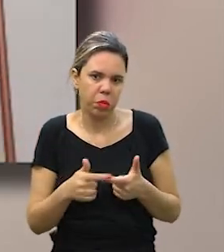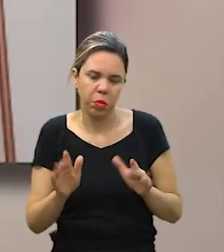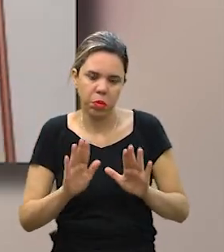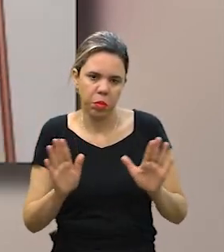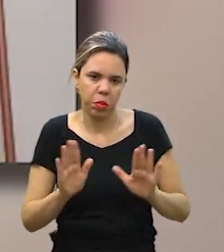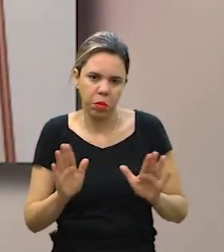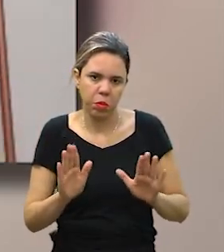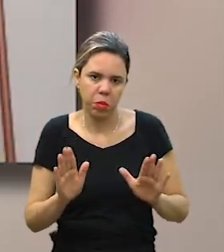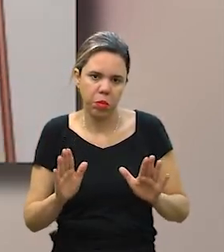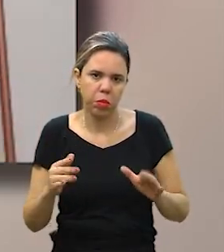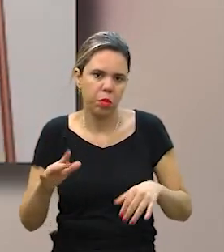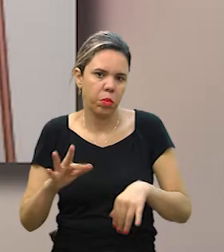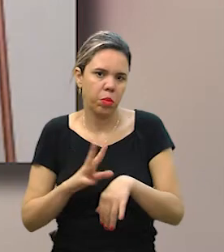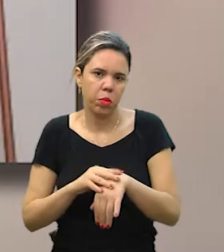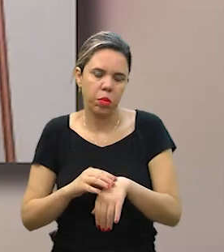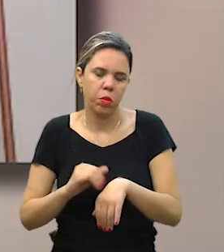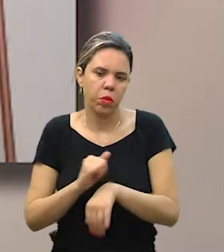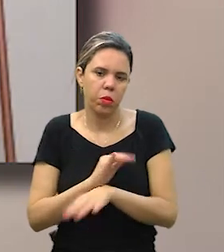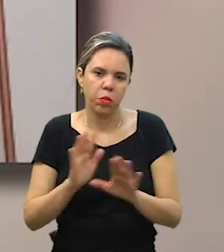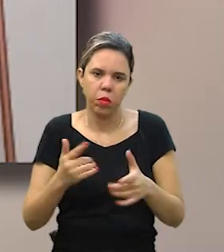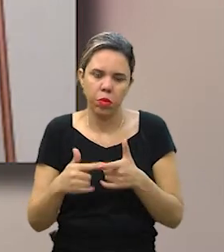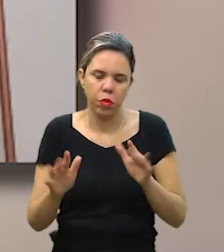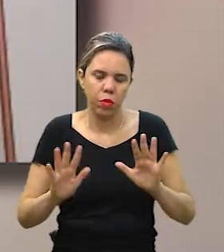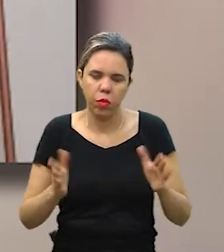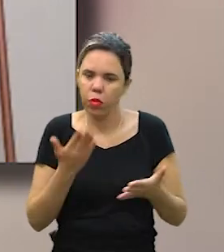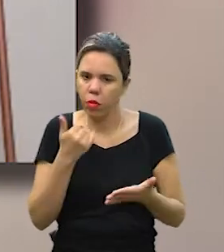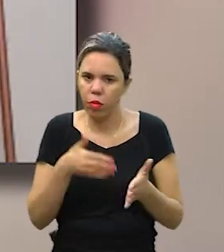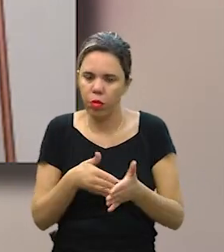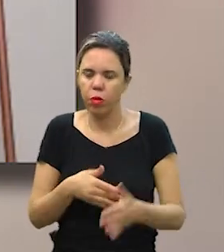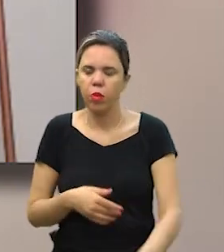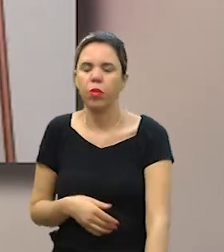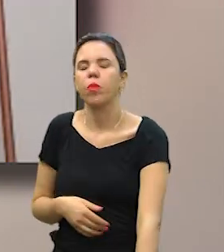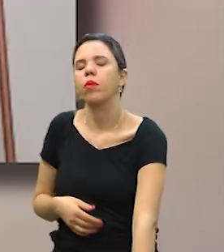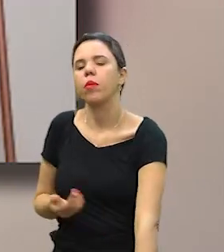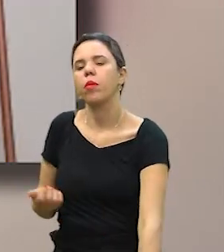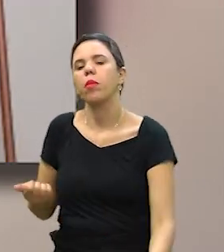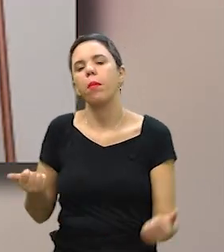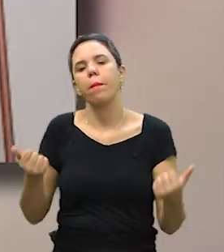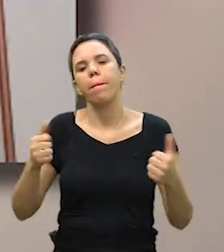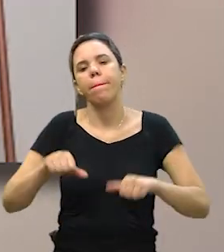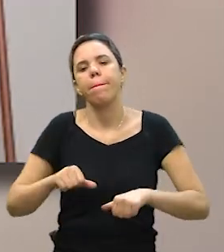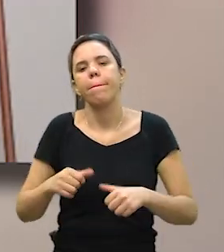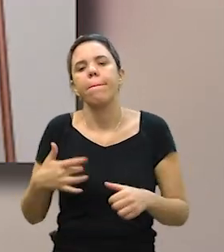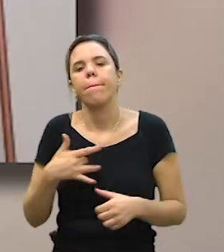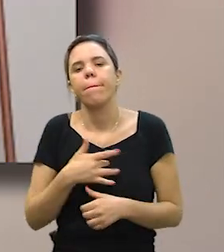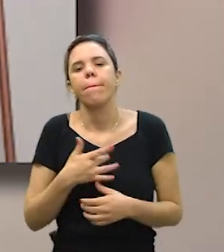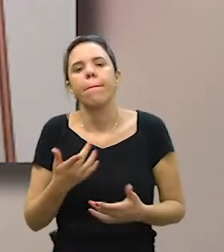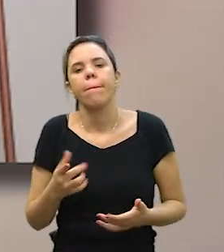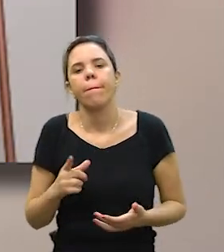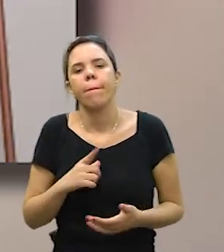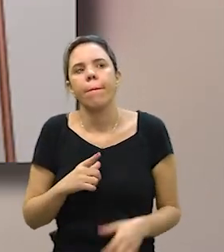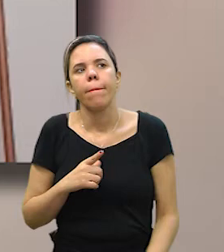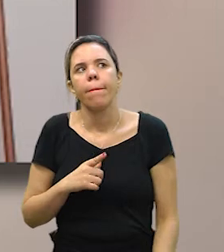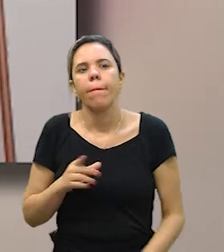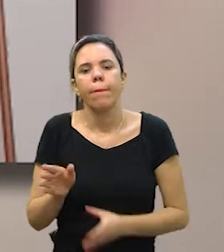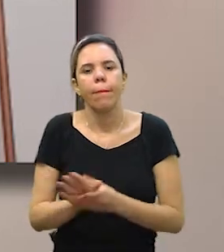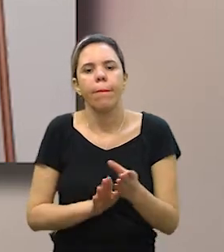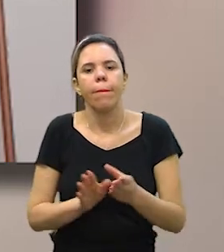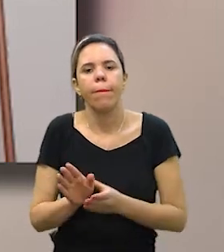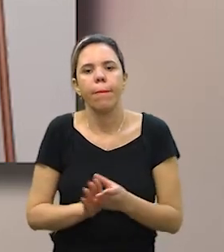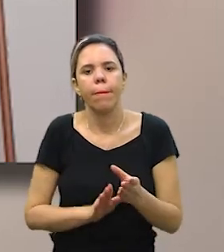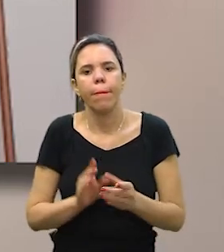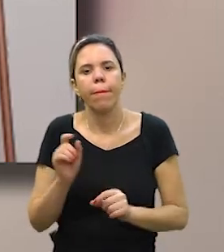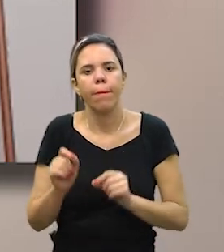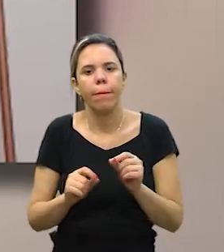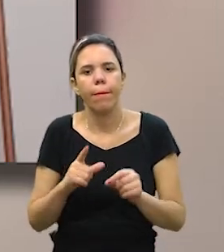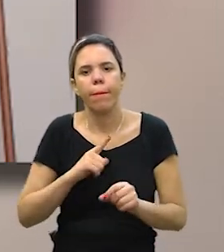tem nenhuma comorbidade aí para algum tipo de alimento que possa piorar. O que a gente